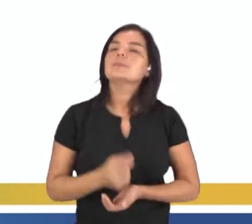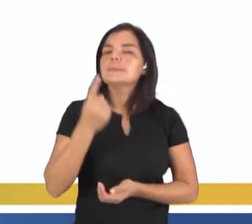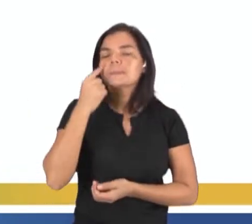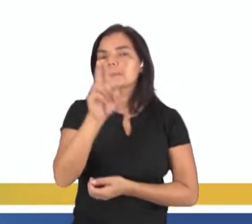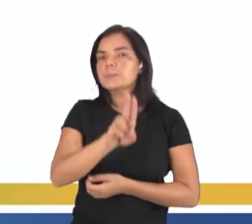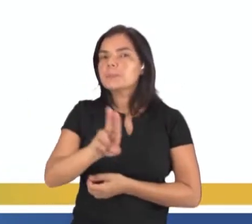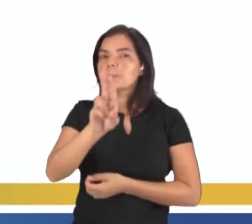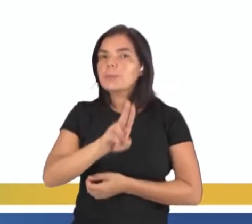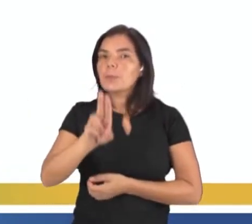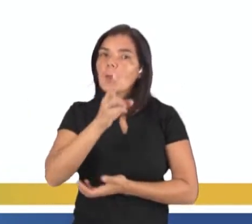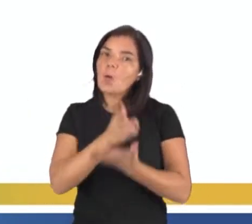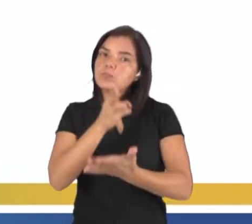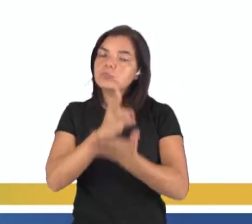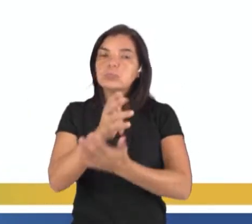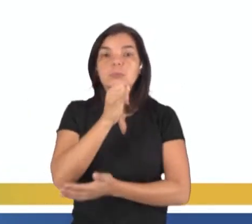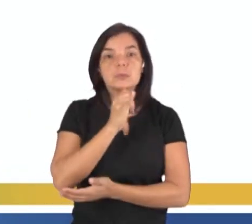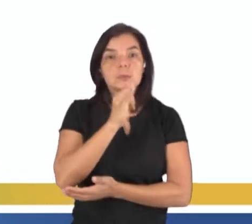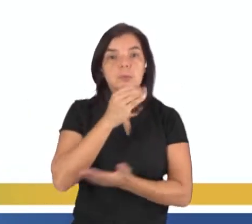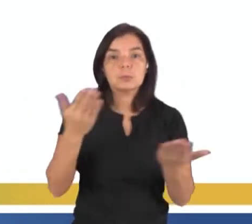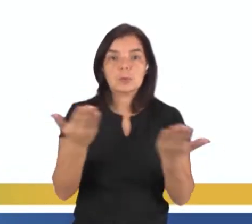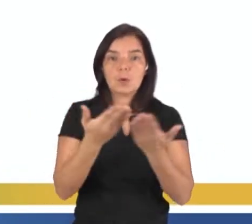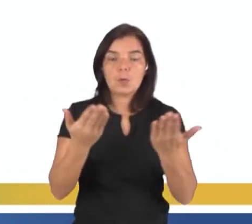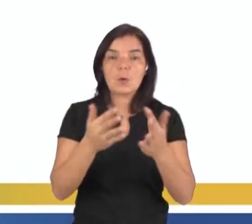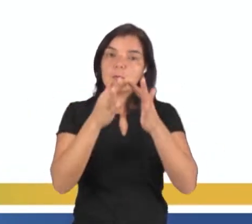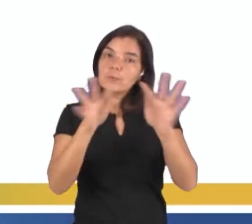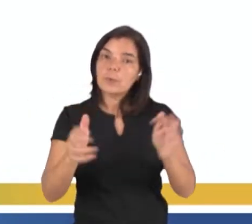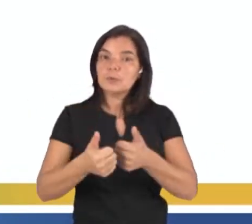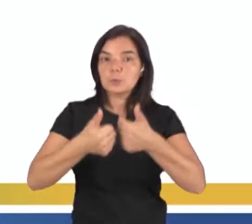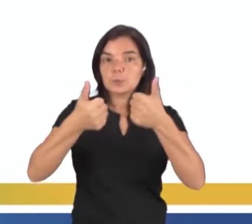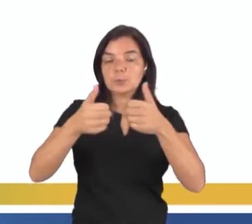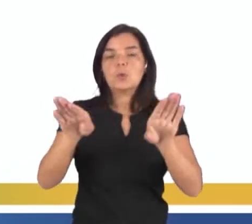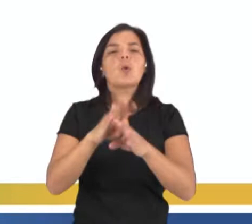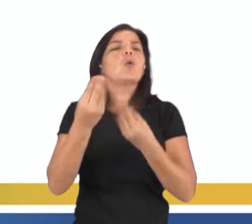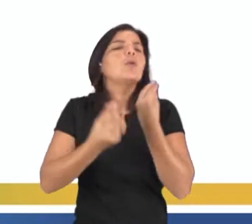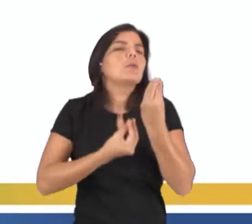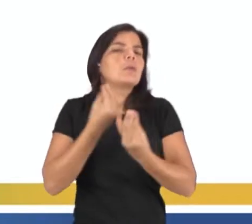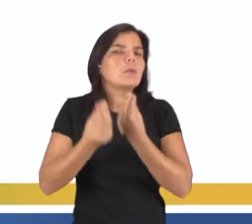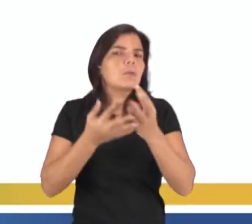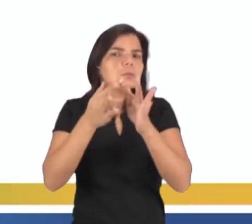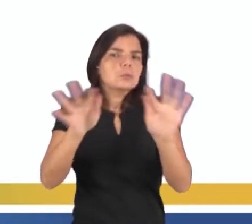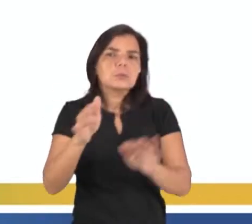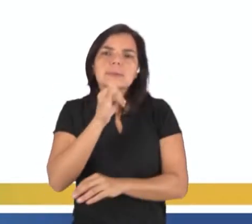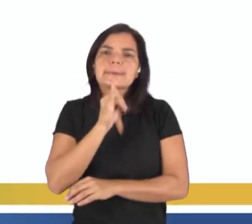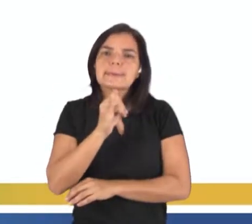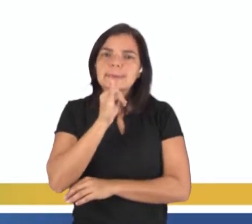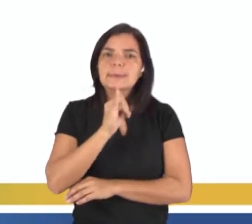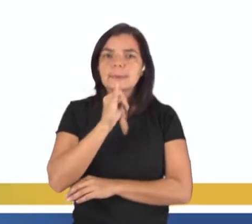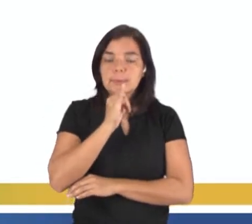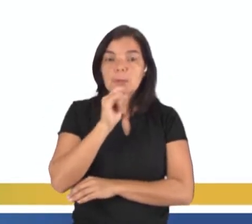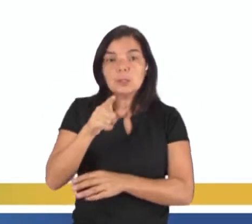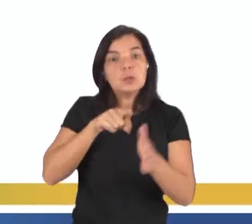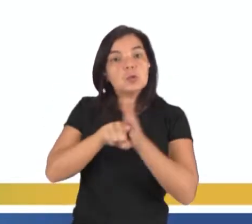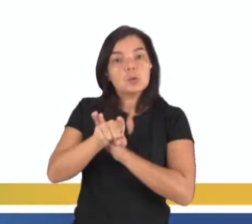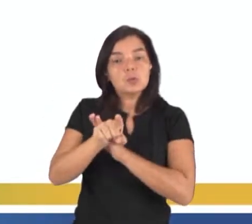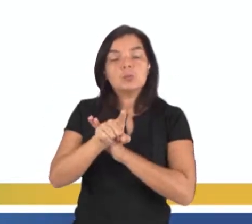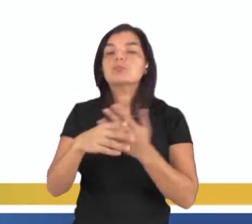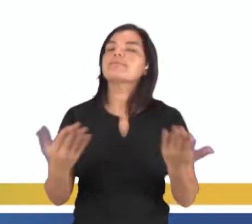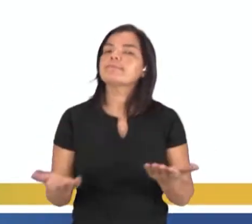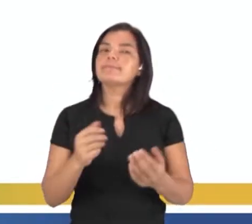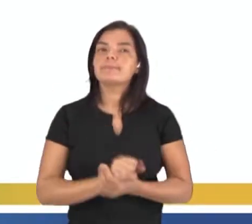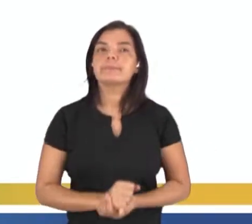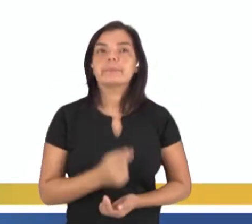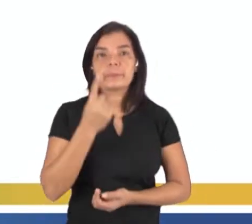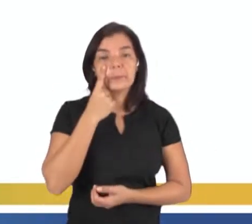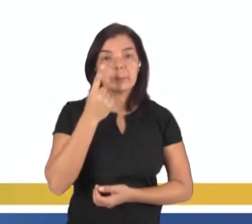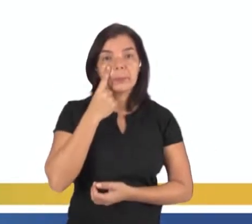vamos usar aquele mesmo exemplo que nós acabamos de ver de frase positiva, né? Como que ficaria aquele exemplo sendo uma pergunta? Então